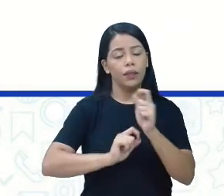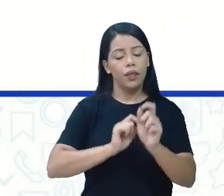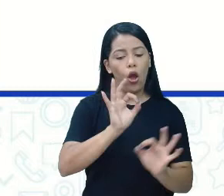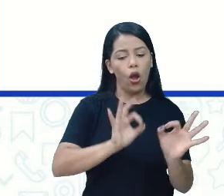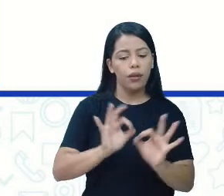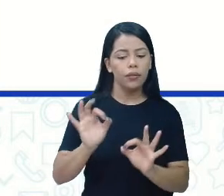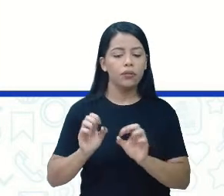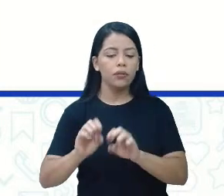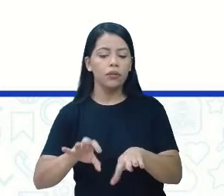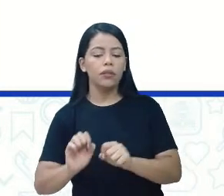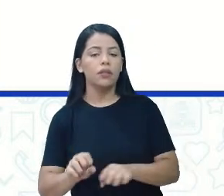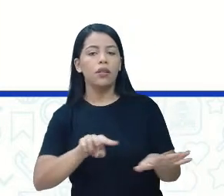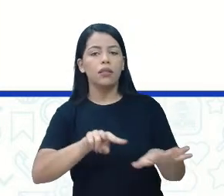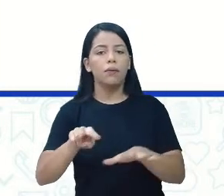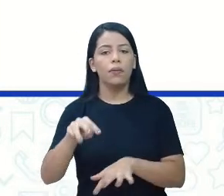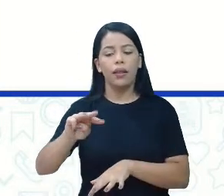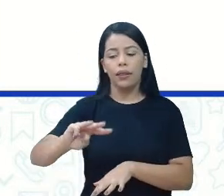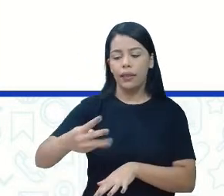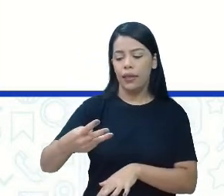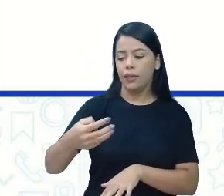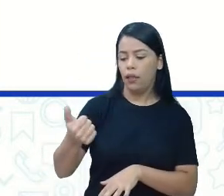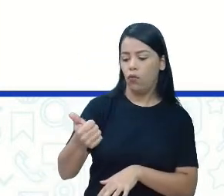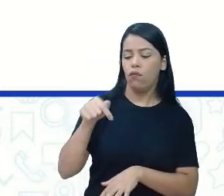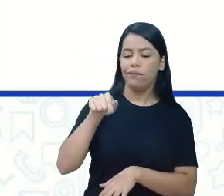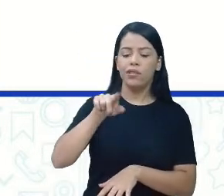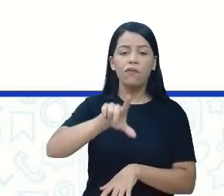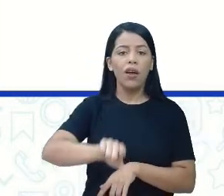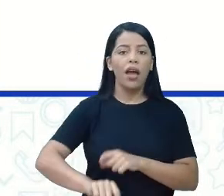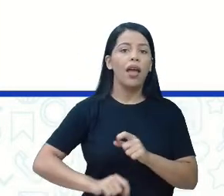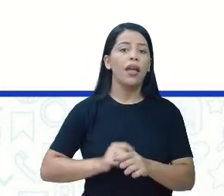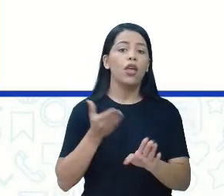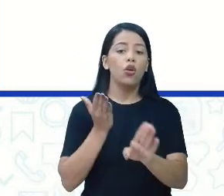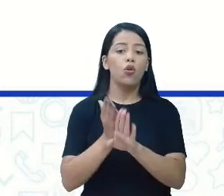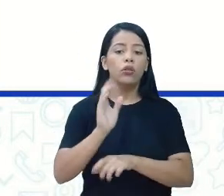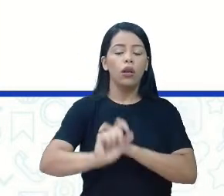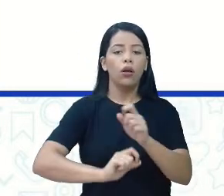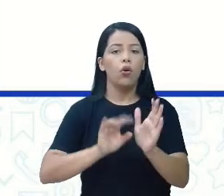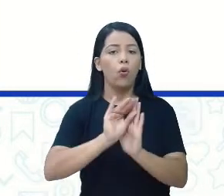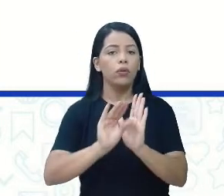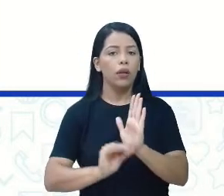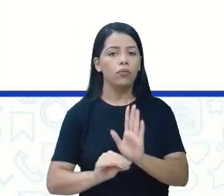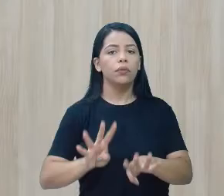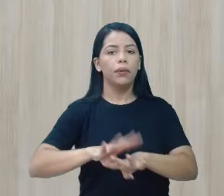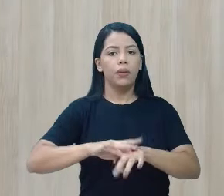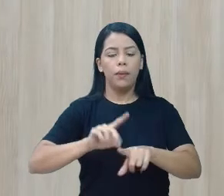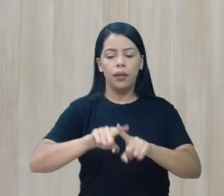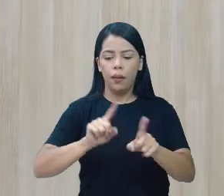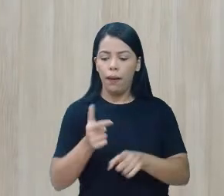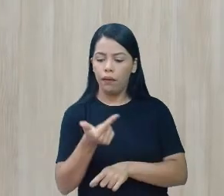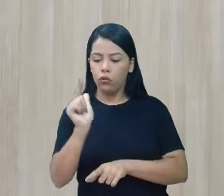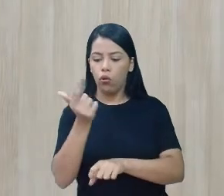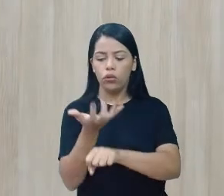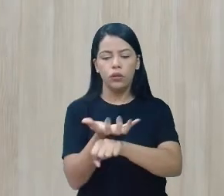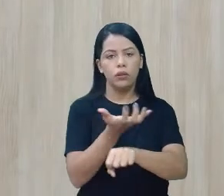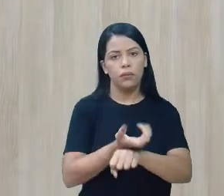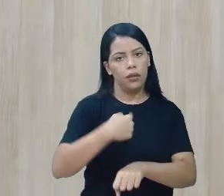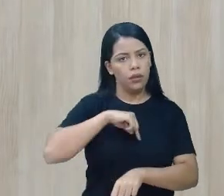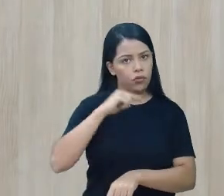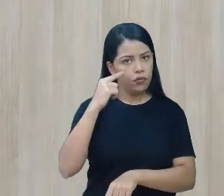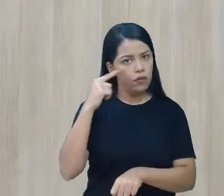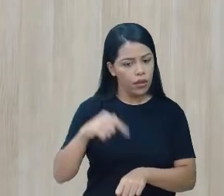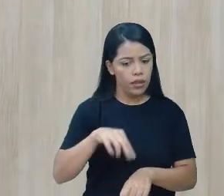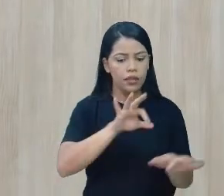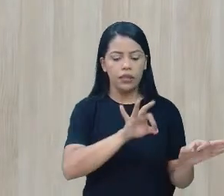31. Nele, você encontra não só o conteúdo de matemática, mas também das outras disciplinas que a gente vai observar nessa semana, tá bom?